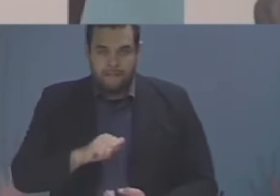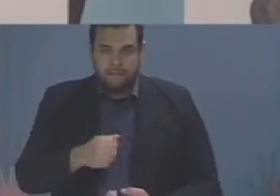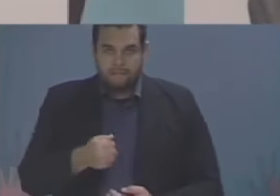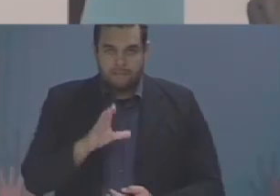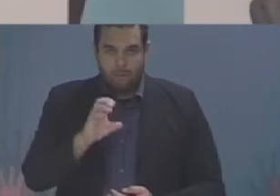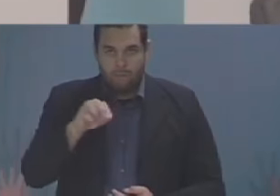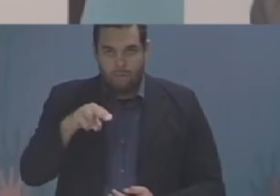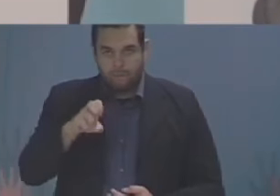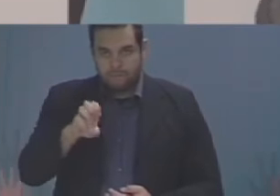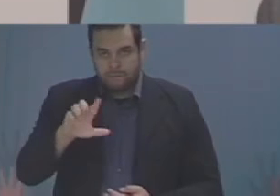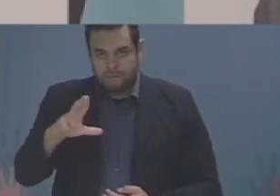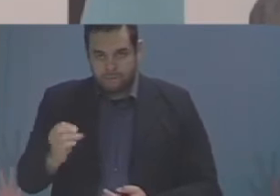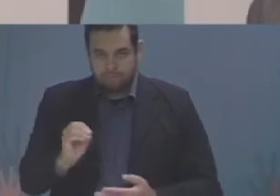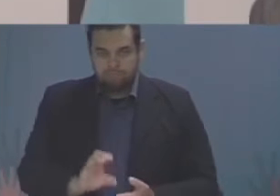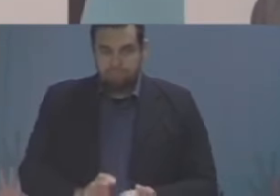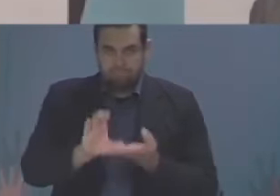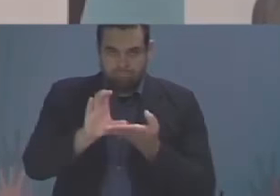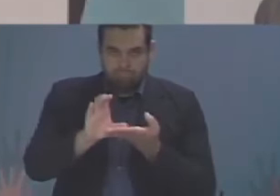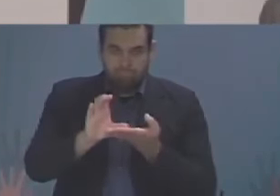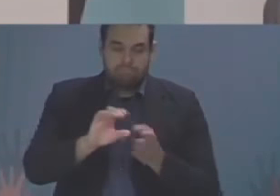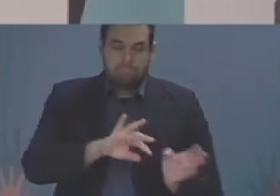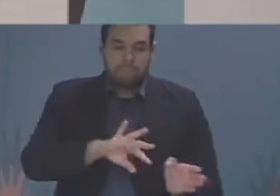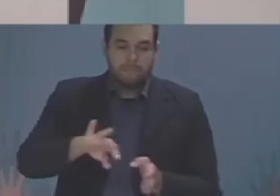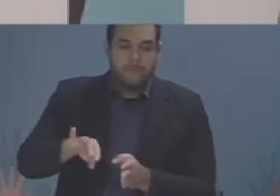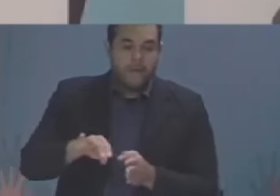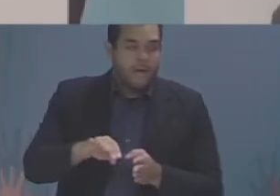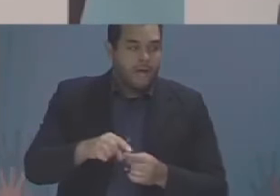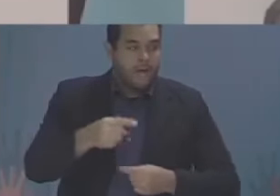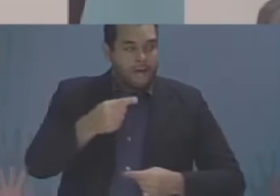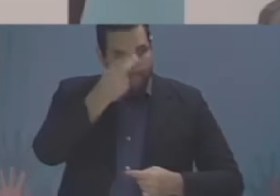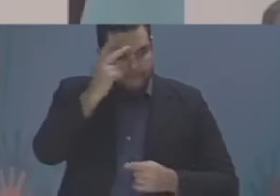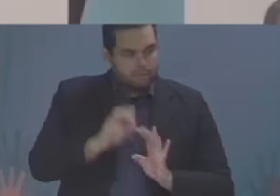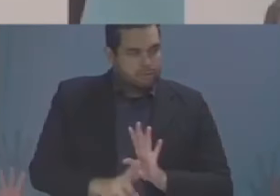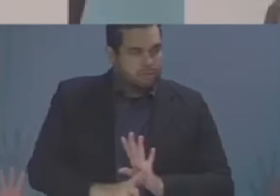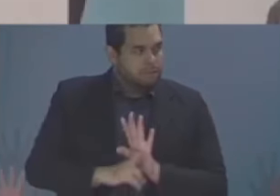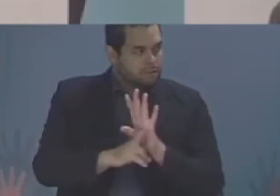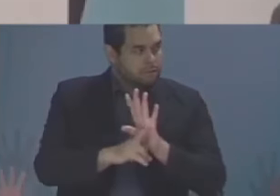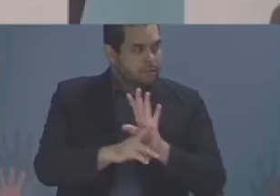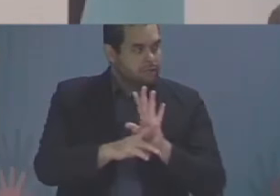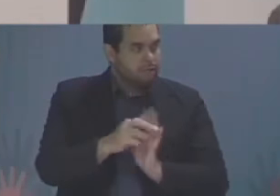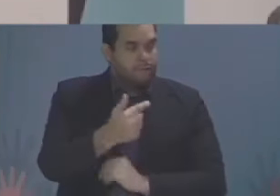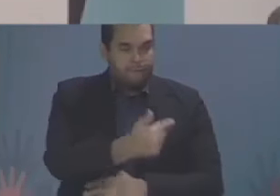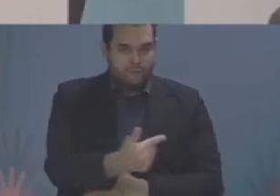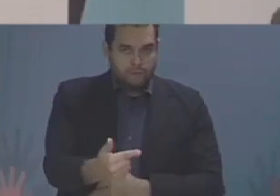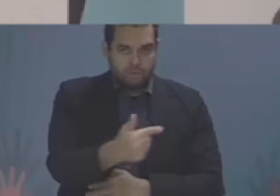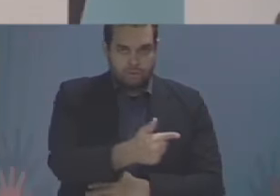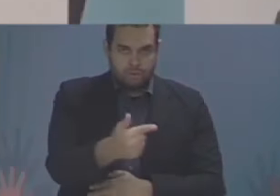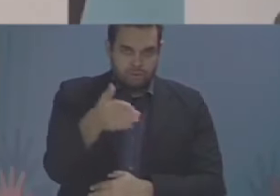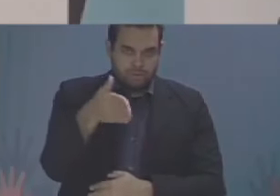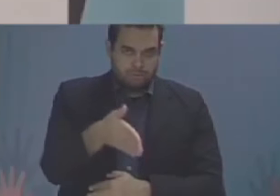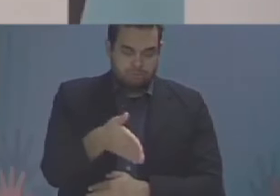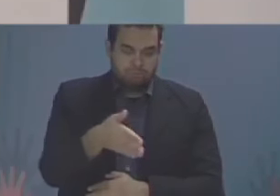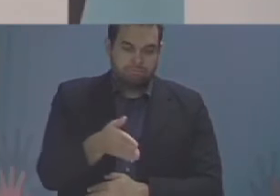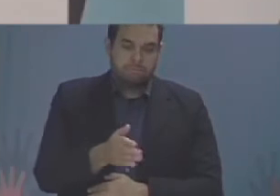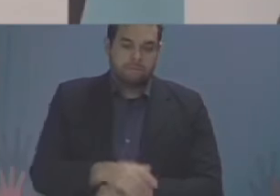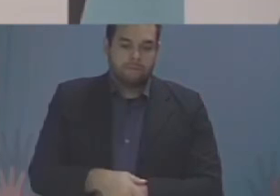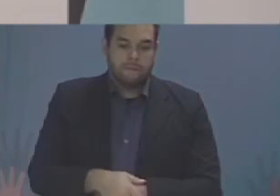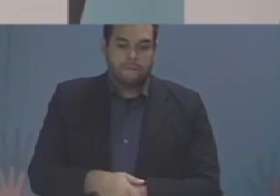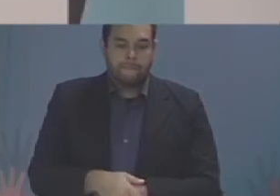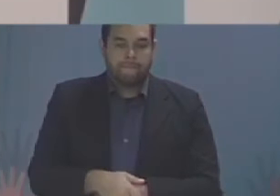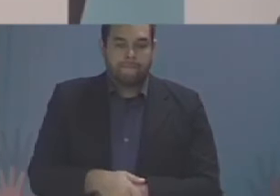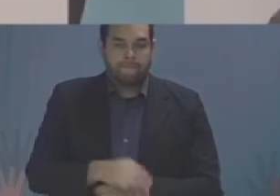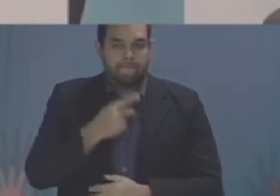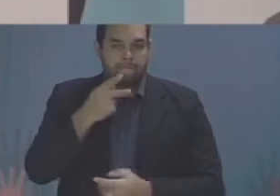chapa 22, né, Fortalecer, Rogério Oliveira, falará, né, trará